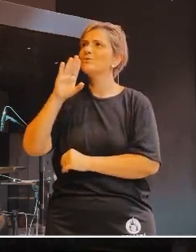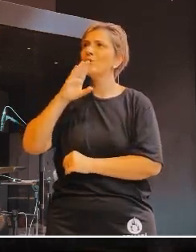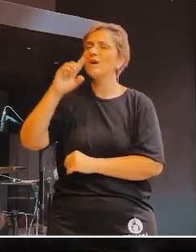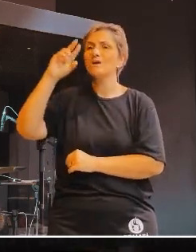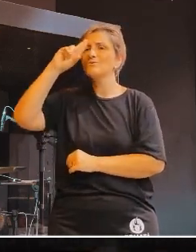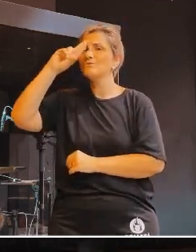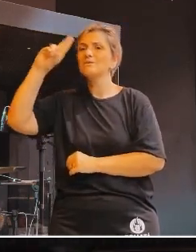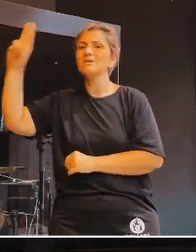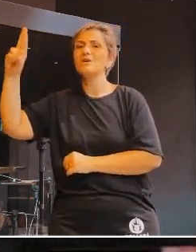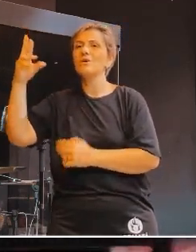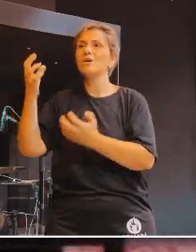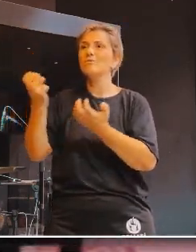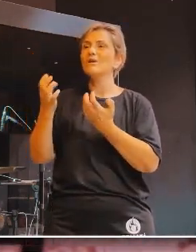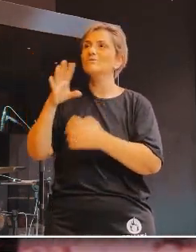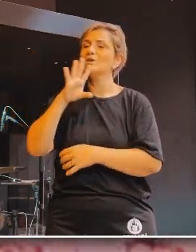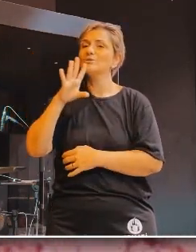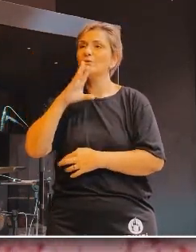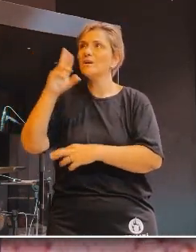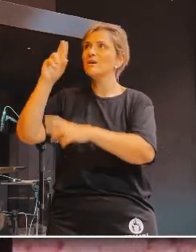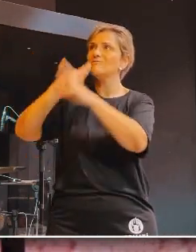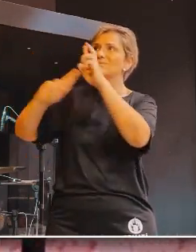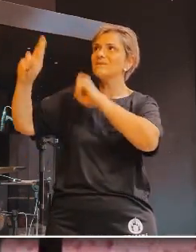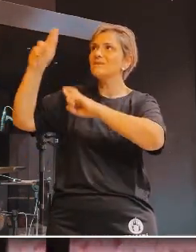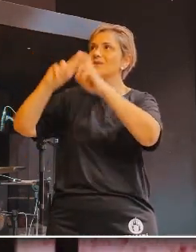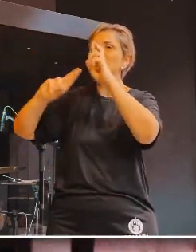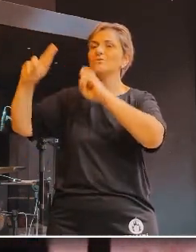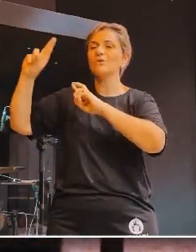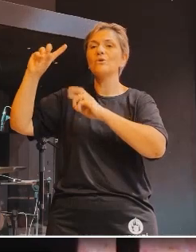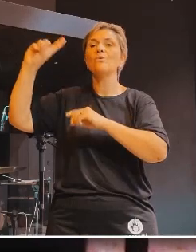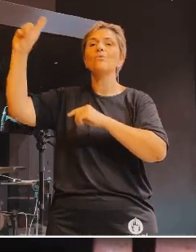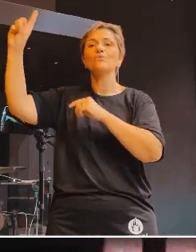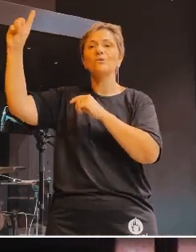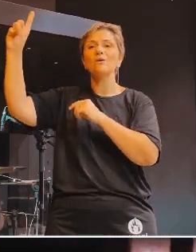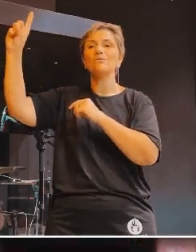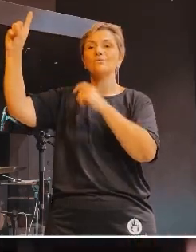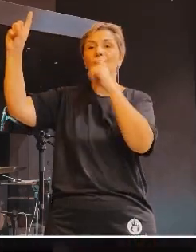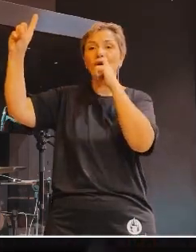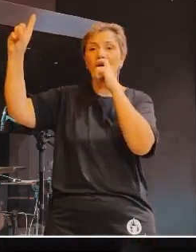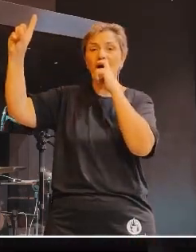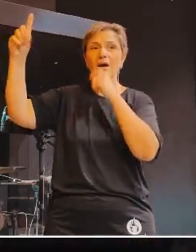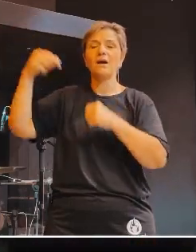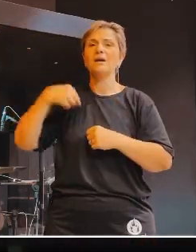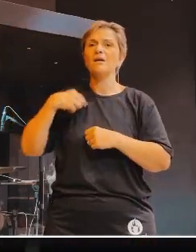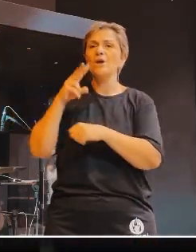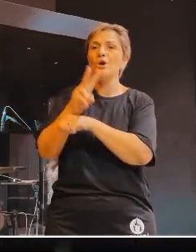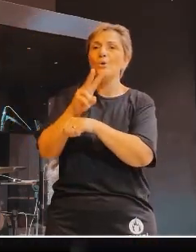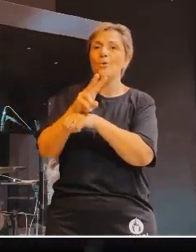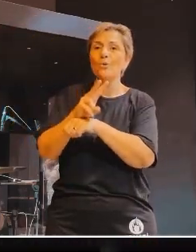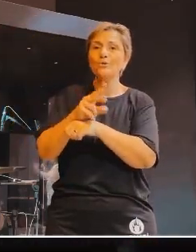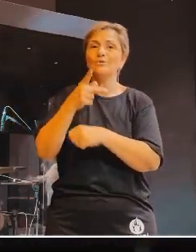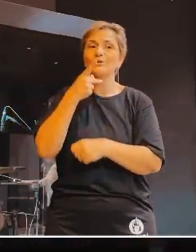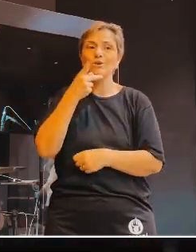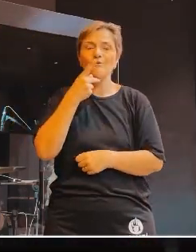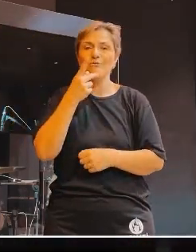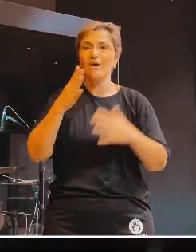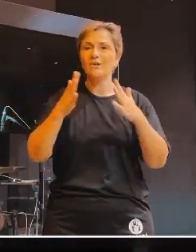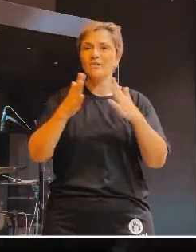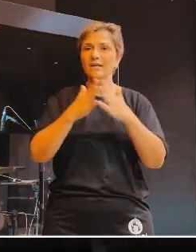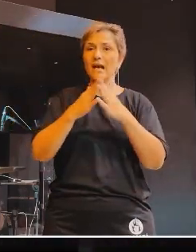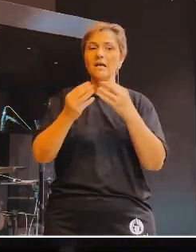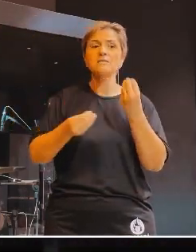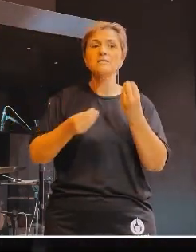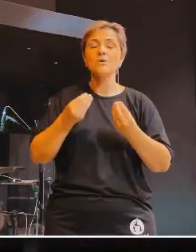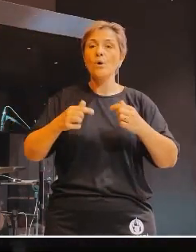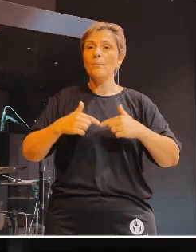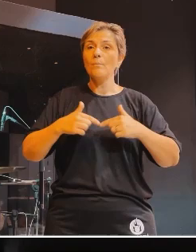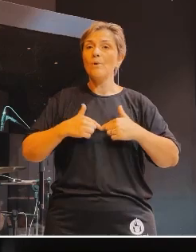eu quero que eles conheçam e se relacionem com Deus Pai. Eu cuido do que eu falo em casa e como eu ajo em casa,